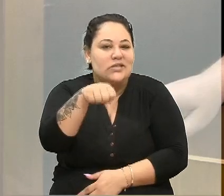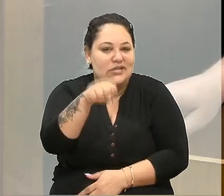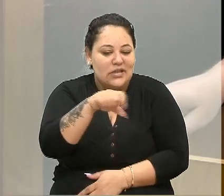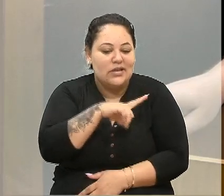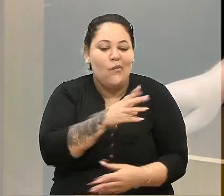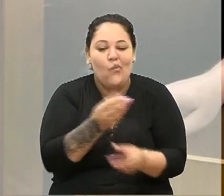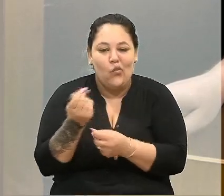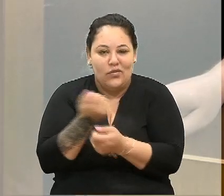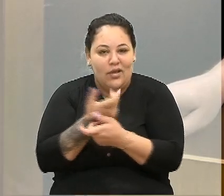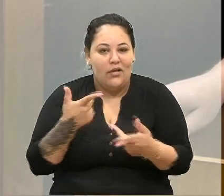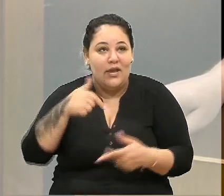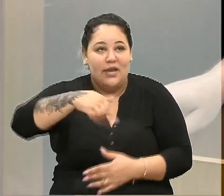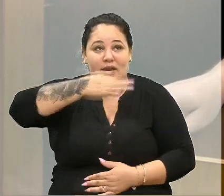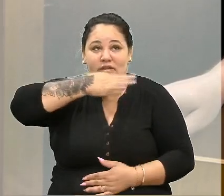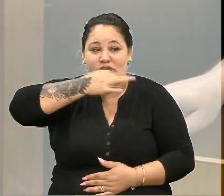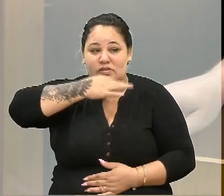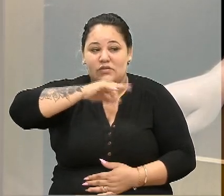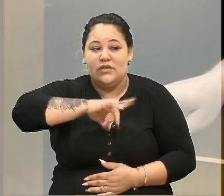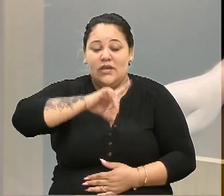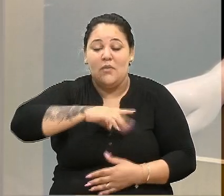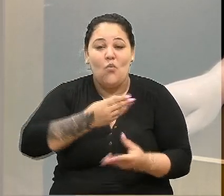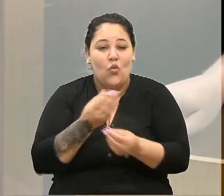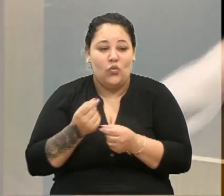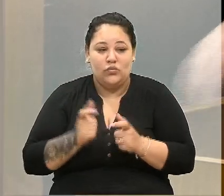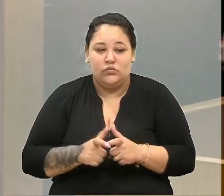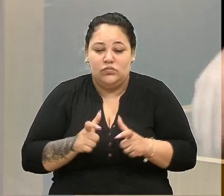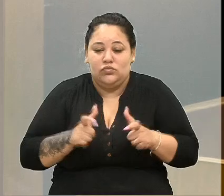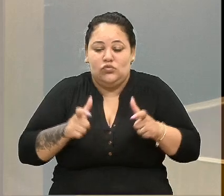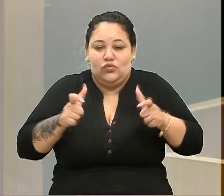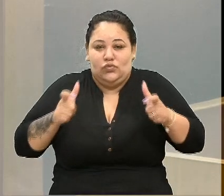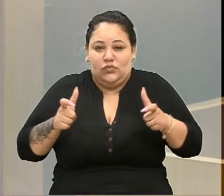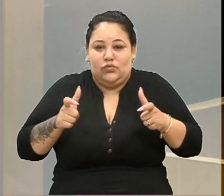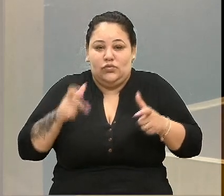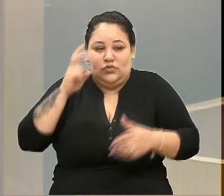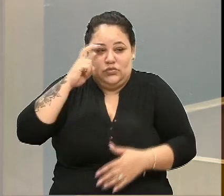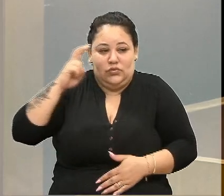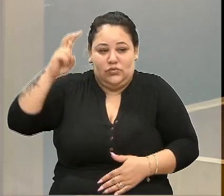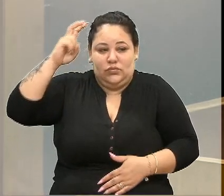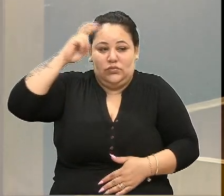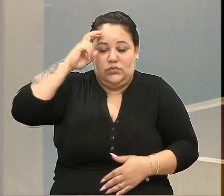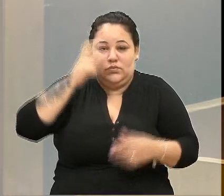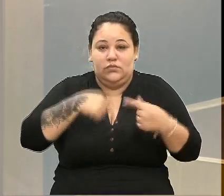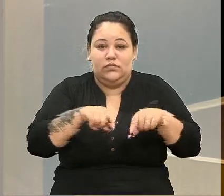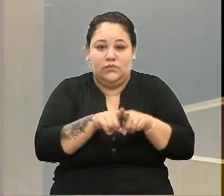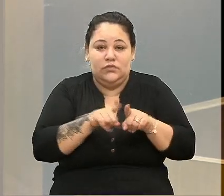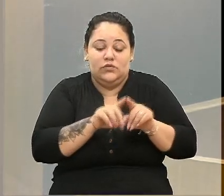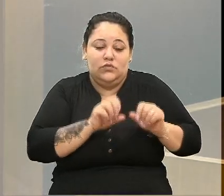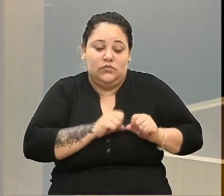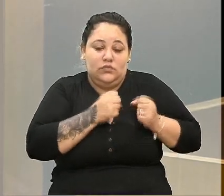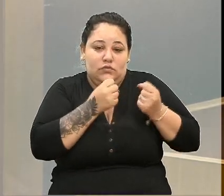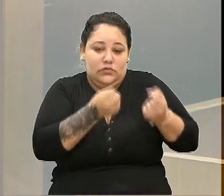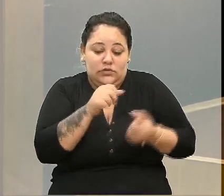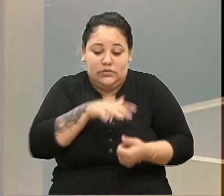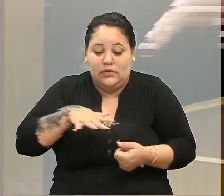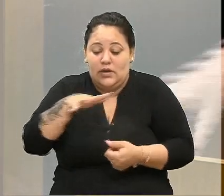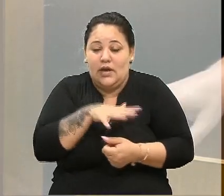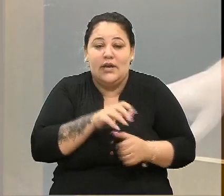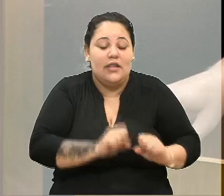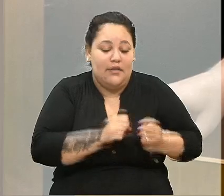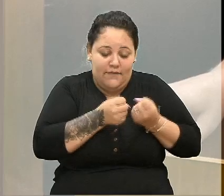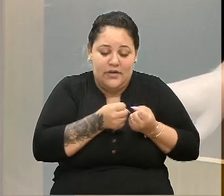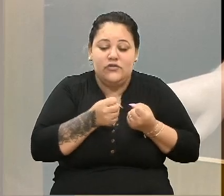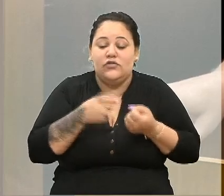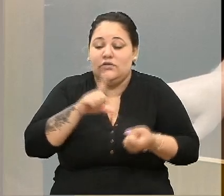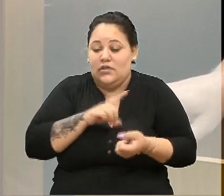bastante coisa e Caxias do Sul tem muito para crescer, para evoluir na cultura, para evoluir no turismo, para evoluir no esporte. São áreas que a gente defende muito e tenho certeza